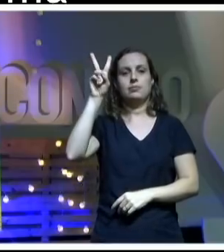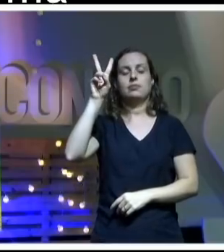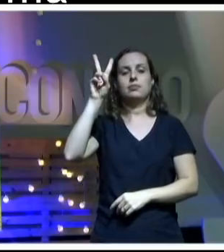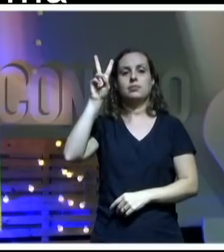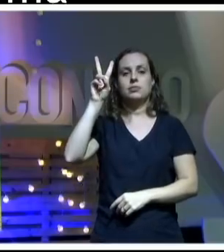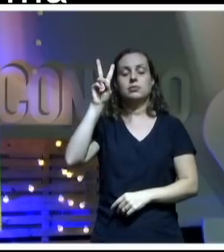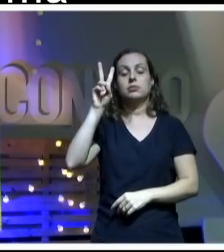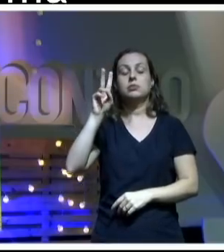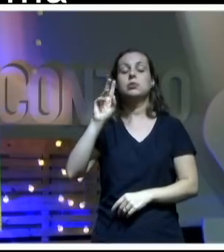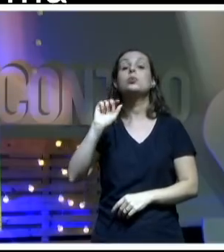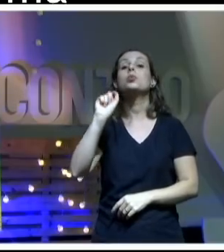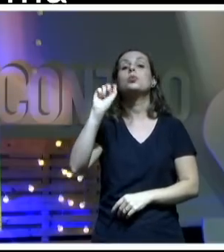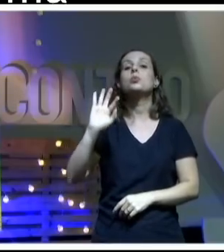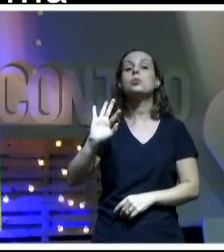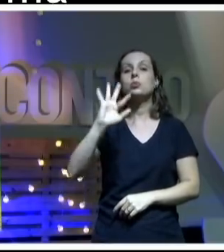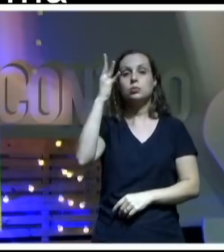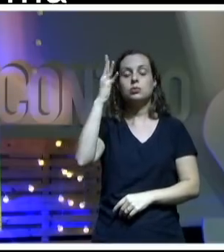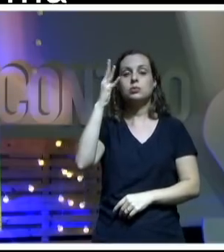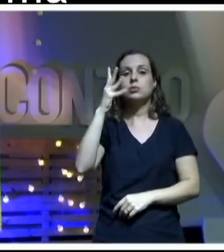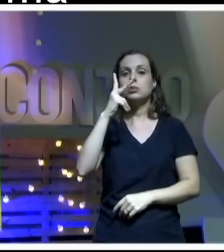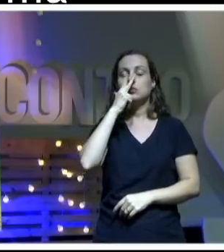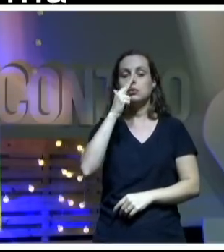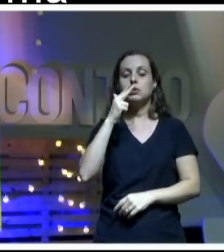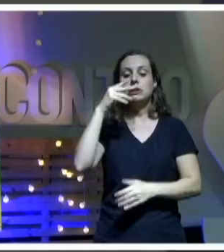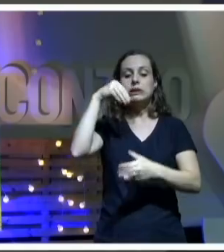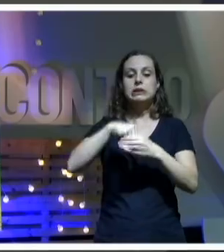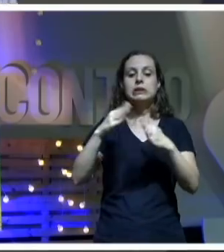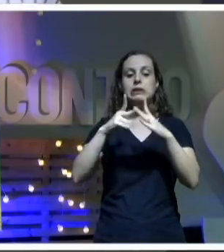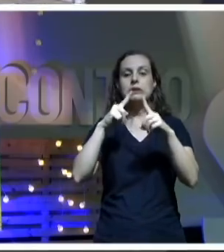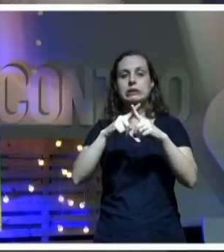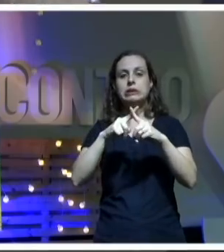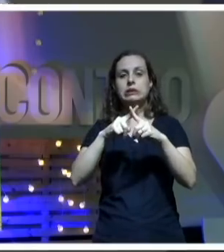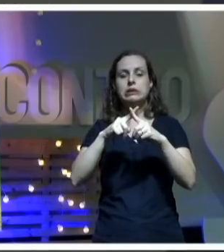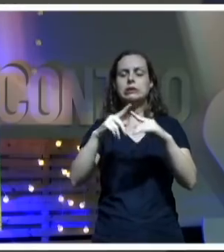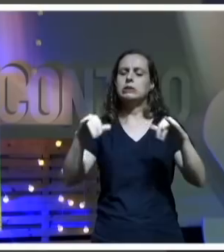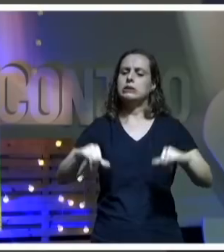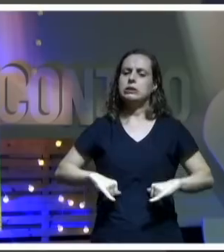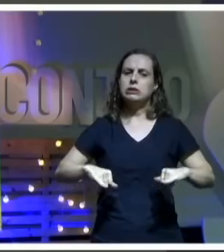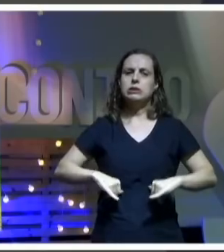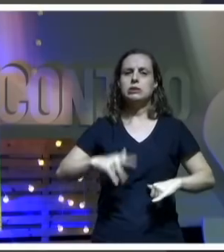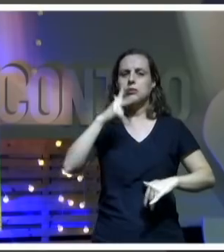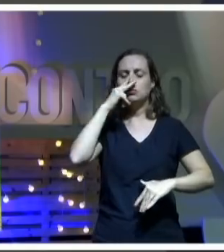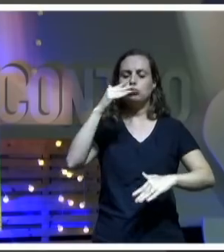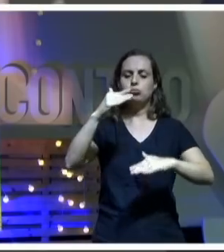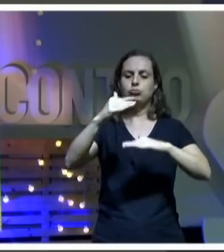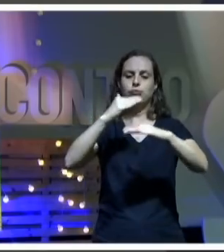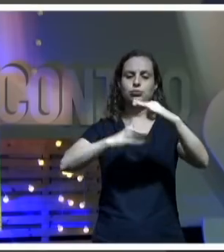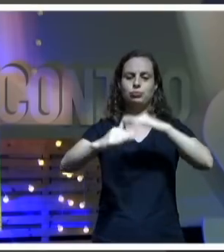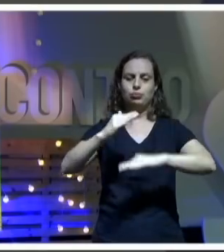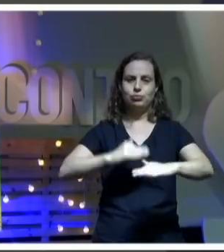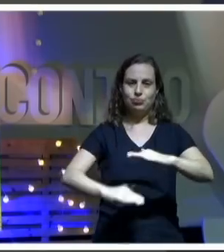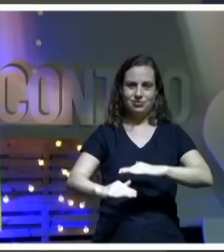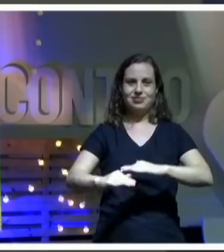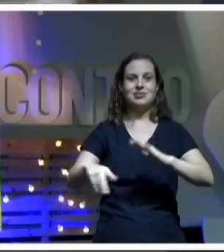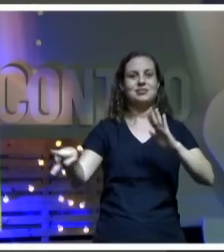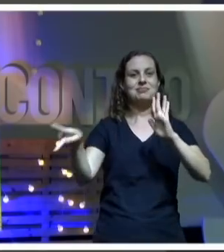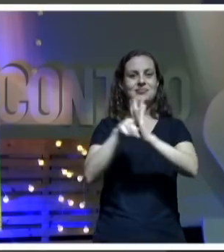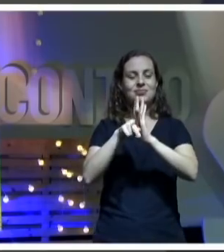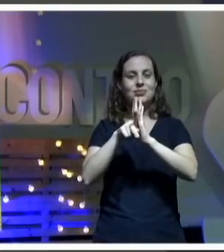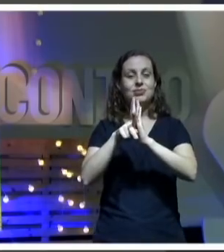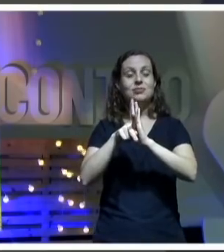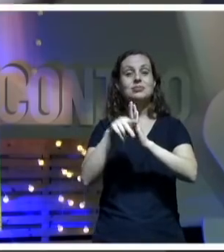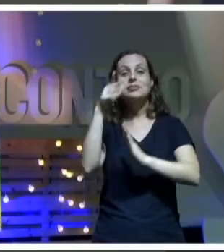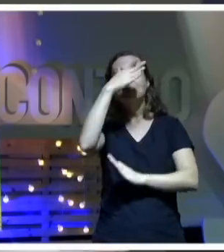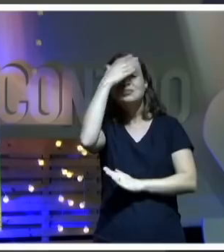muitas vezes incapacitando a igreja porque a igreja deixa de ser a casa da teologia da